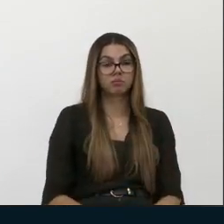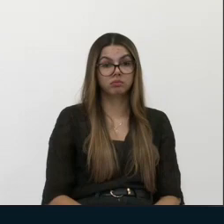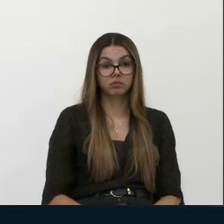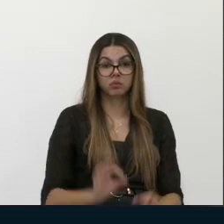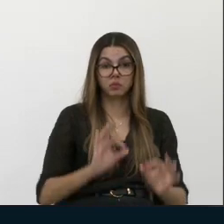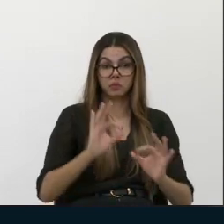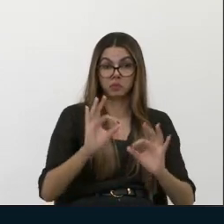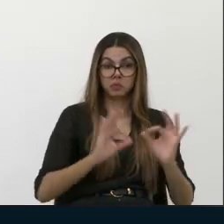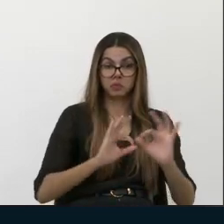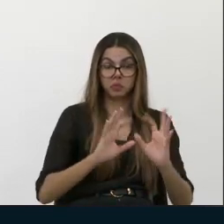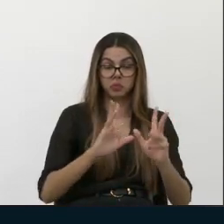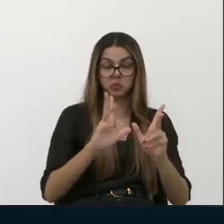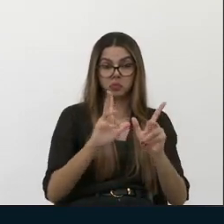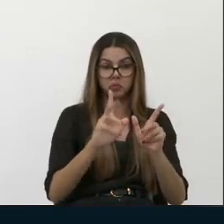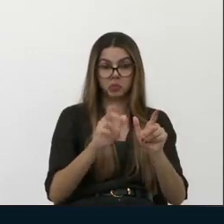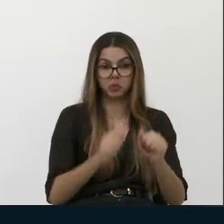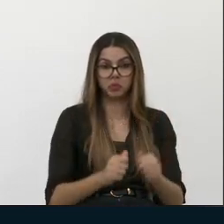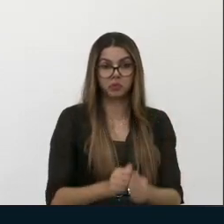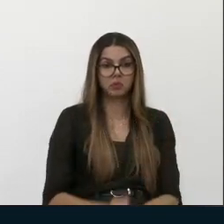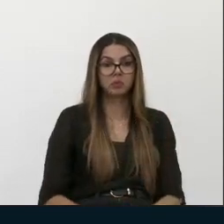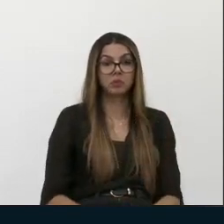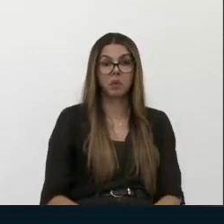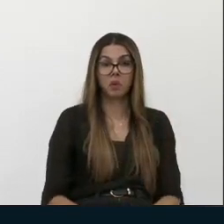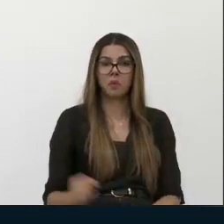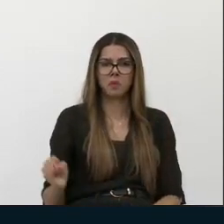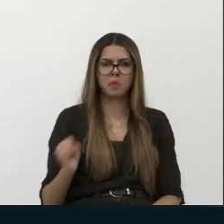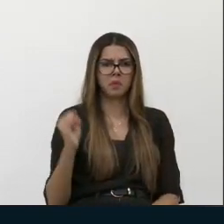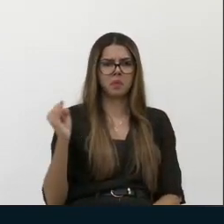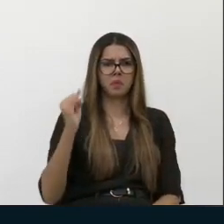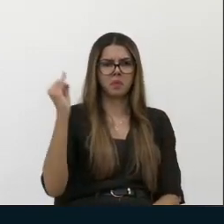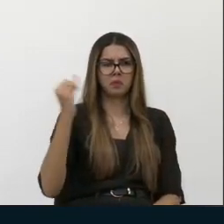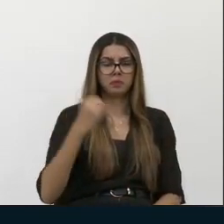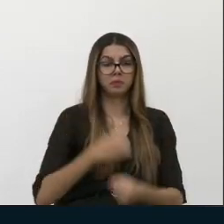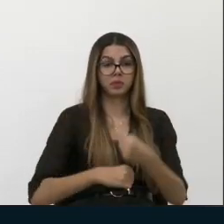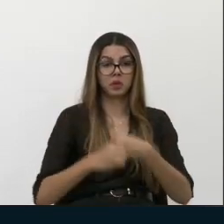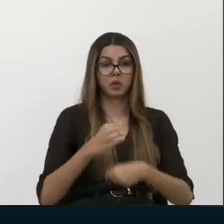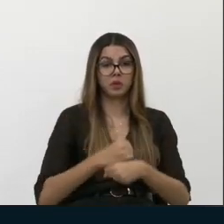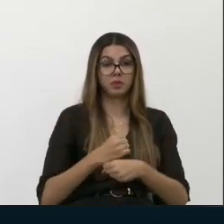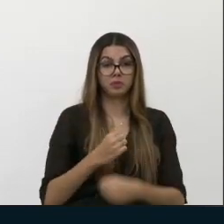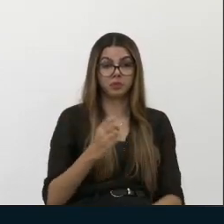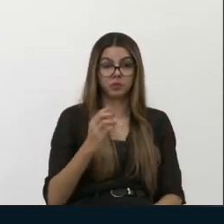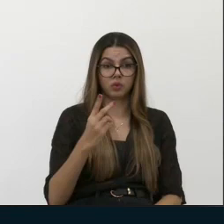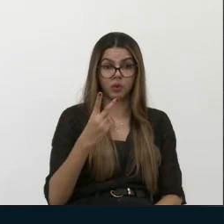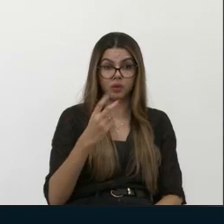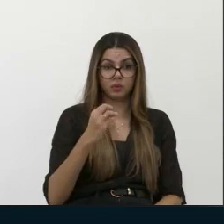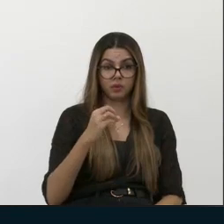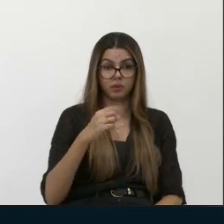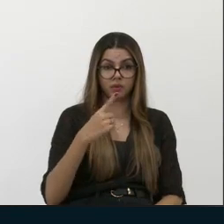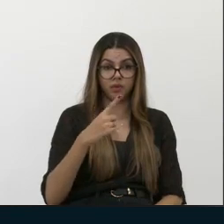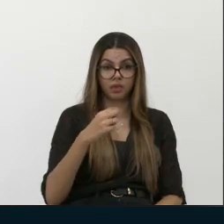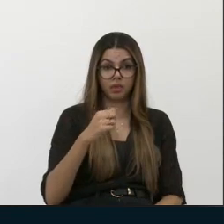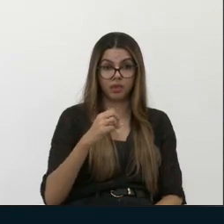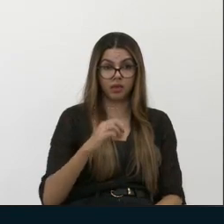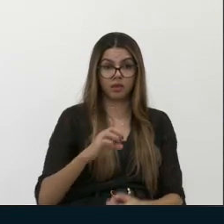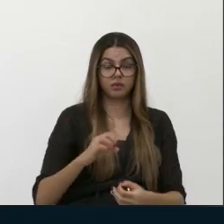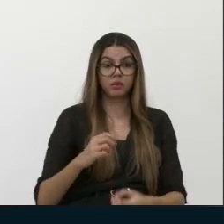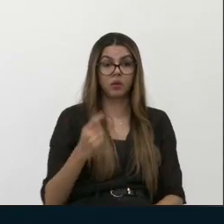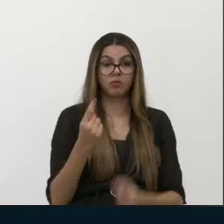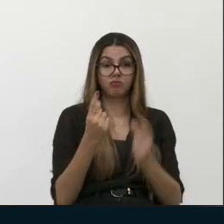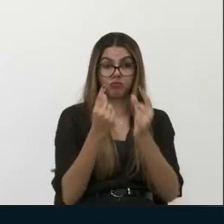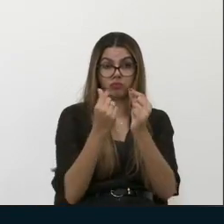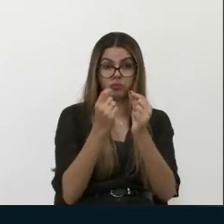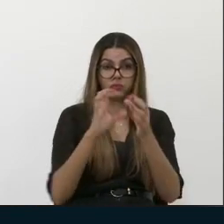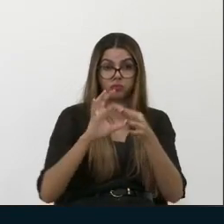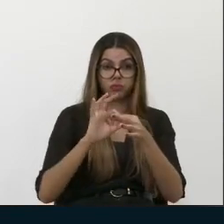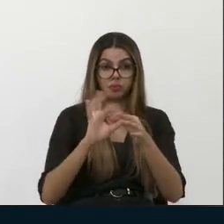o todo, a duplicação é fundamental. E, pasmem, em 2013 o dinheiro foi liberado, veio para a conta específica do convênio da prefeitura.